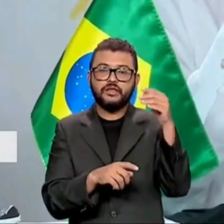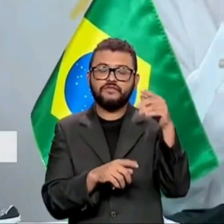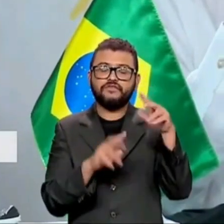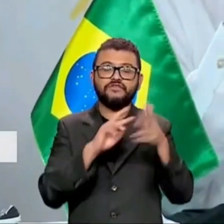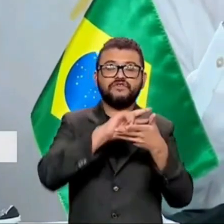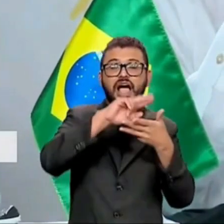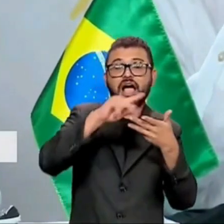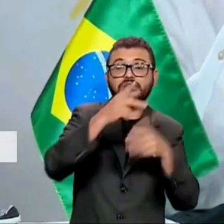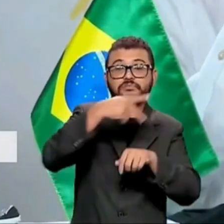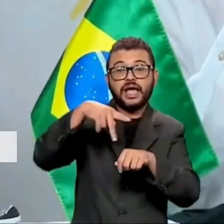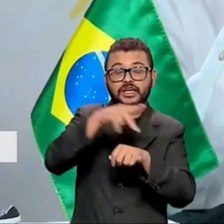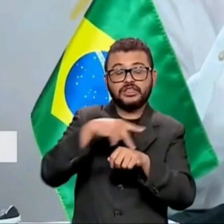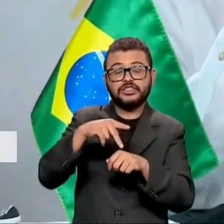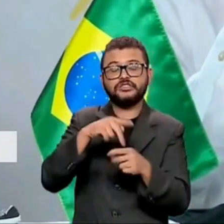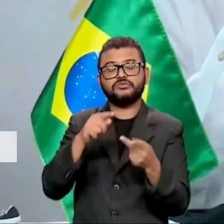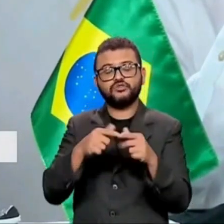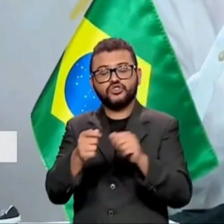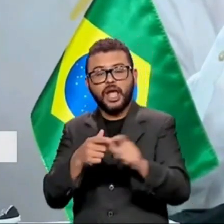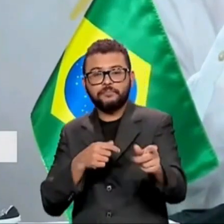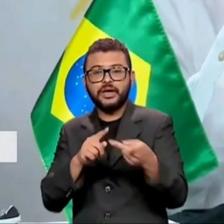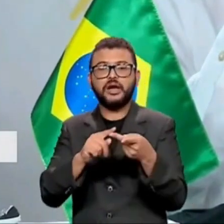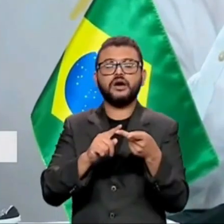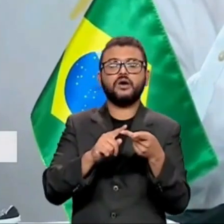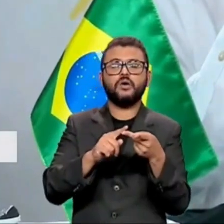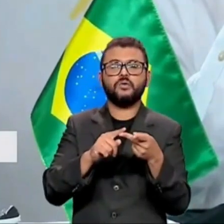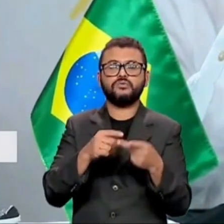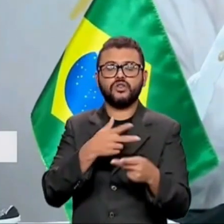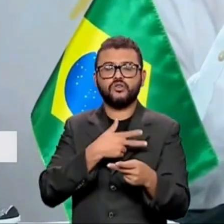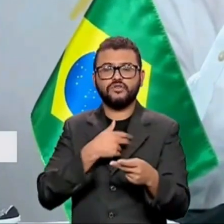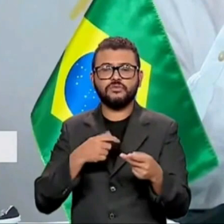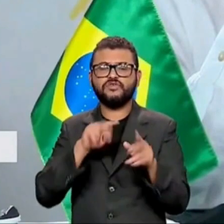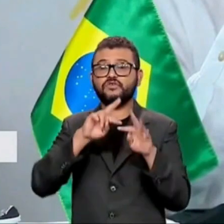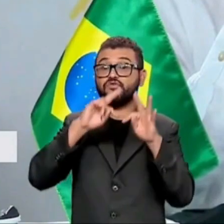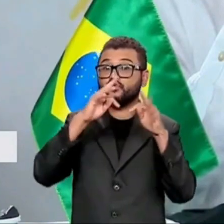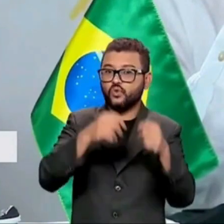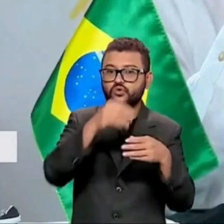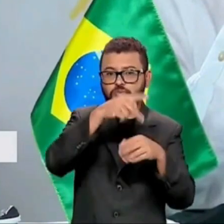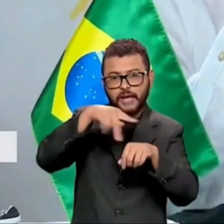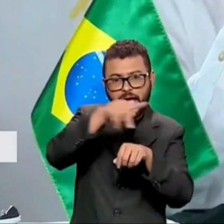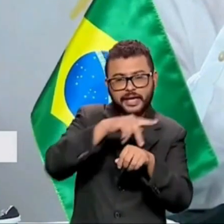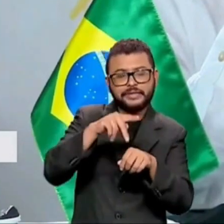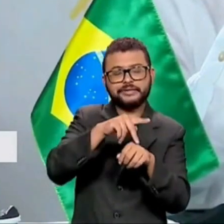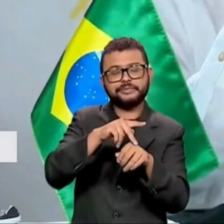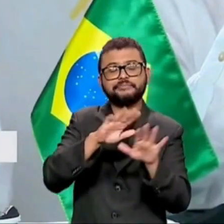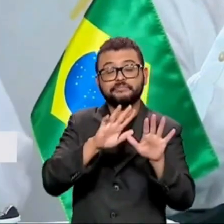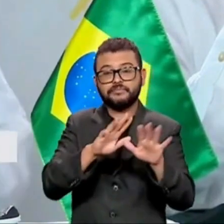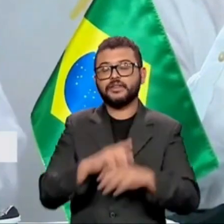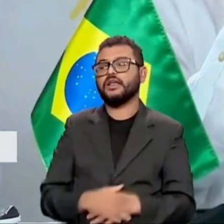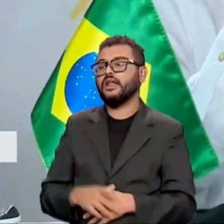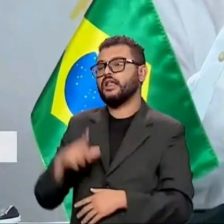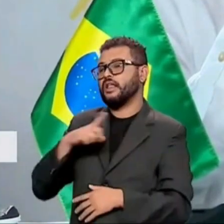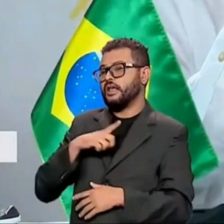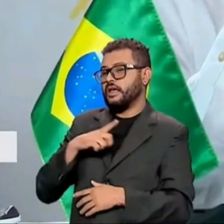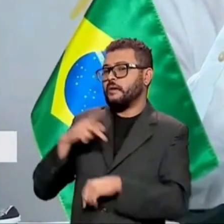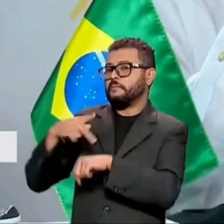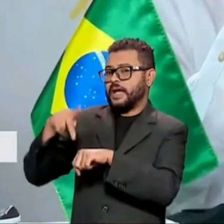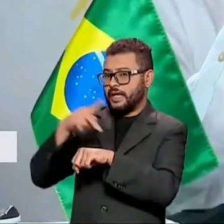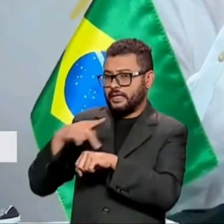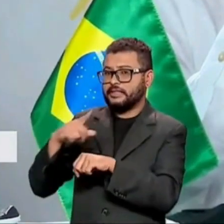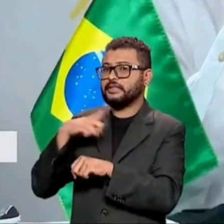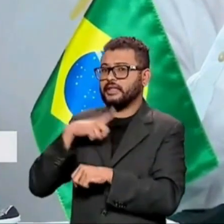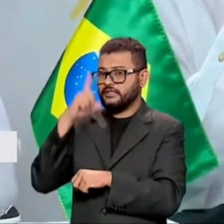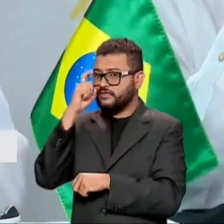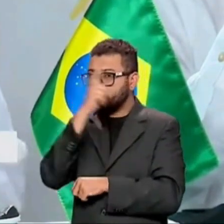Turquia, Japão, Coreia do Sul e Nova Zelândia. Os países amazônicos têm 2 desafios a